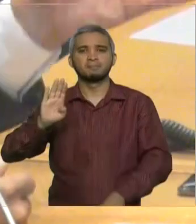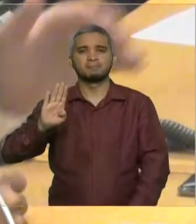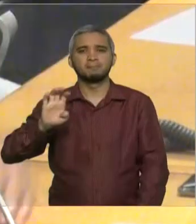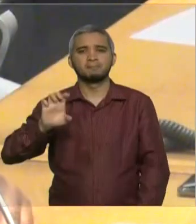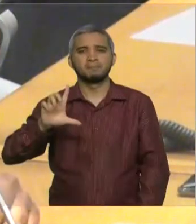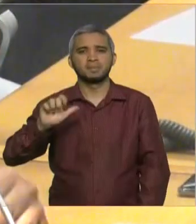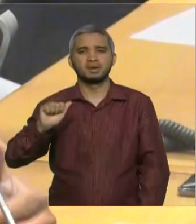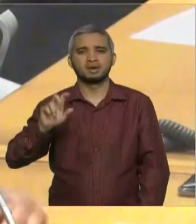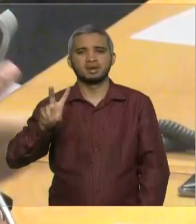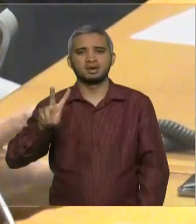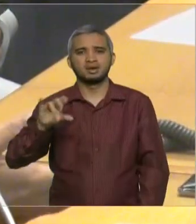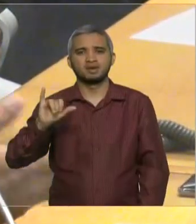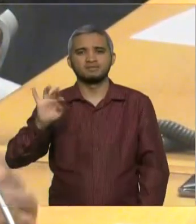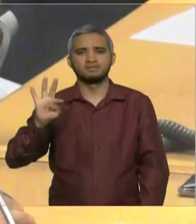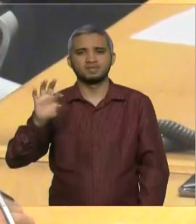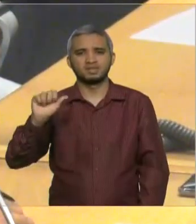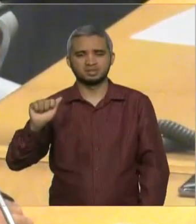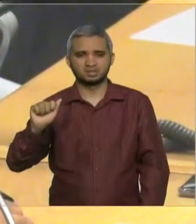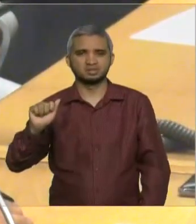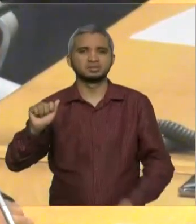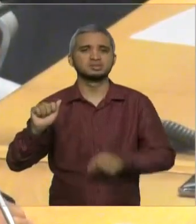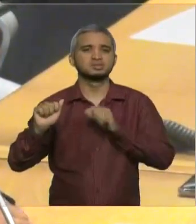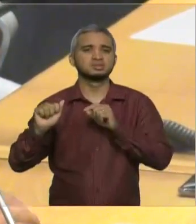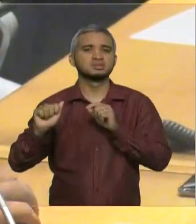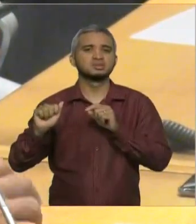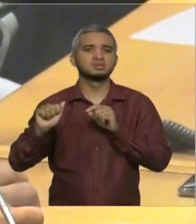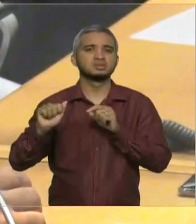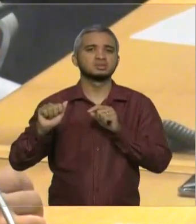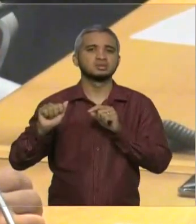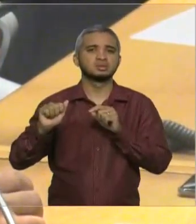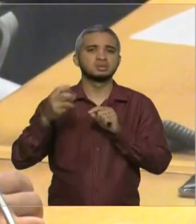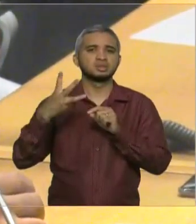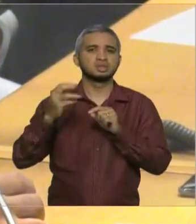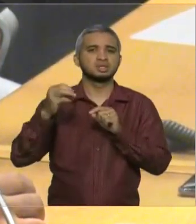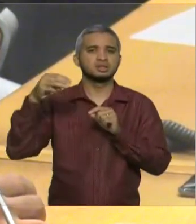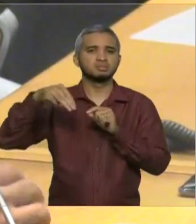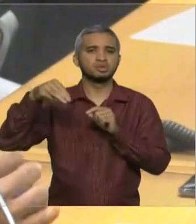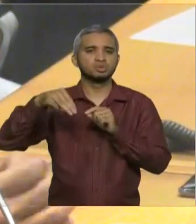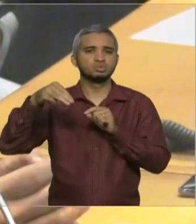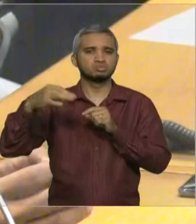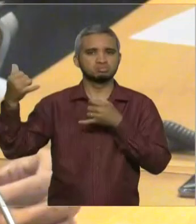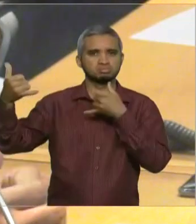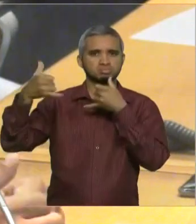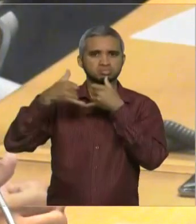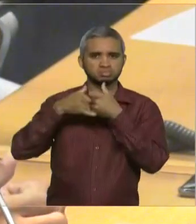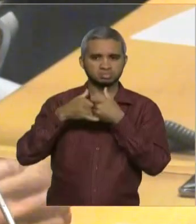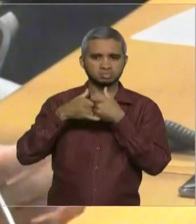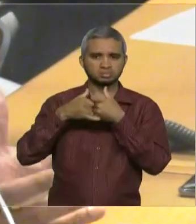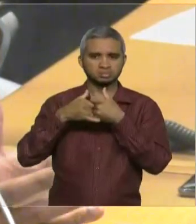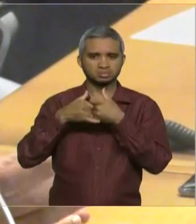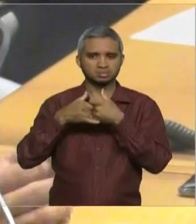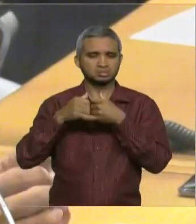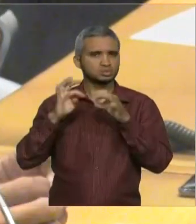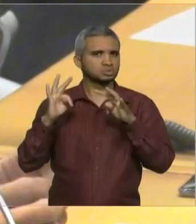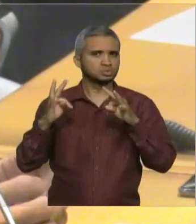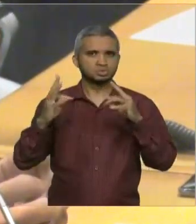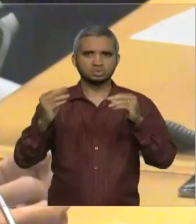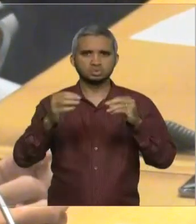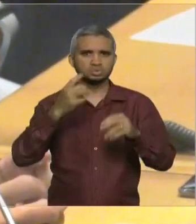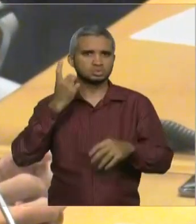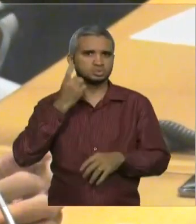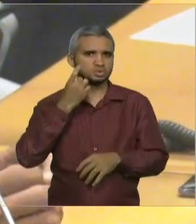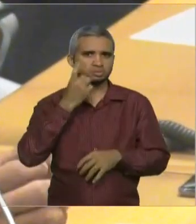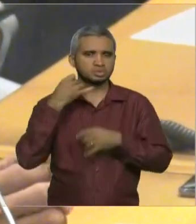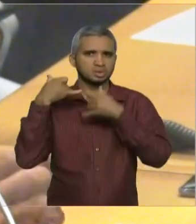antes. E no dia seguinte, nós recebemos a notícia, né? E, claro, isso é uma comoção que causou em todos nós.